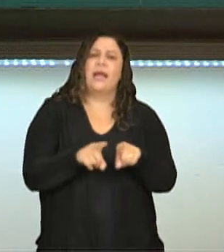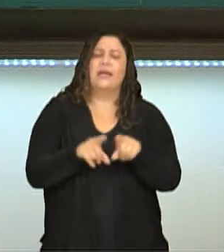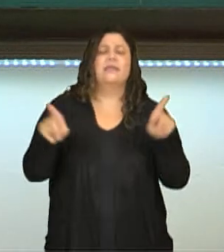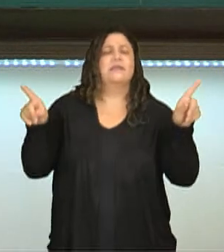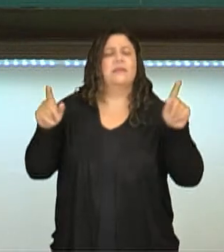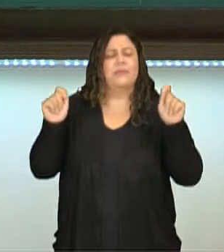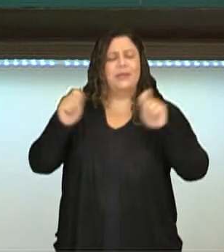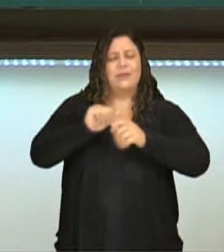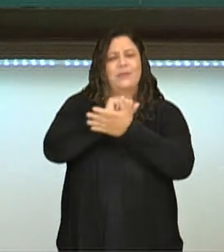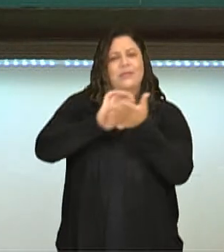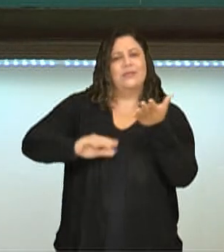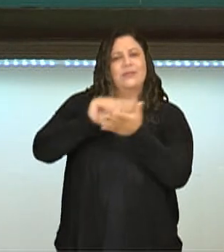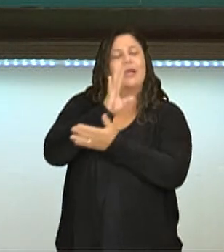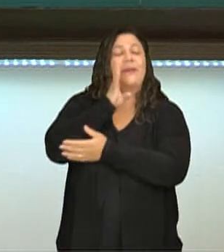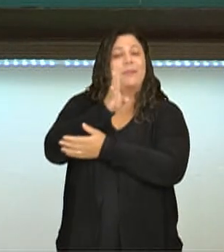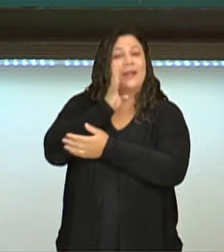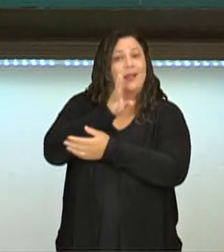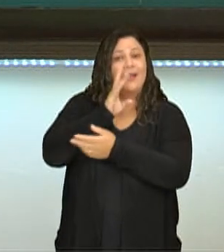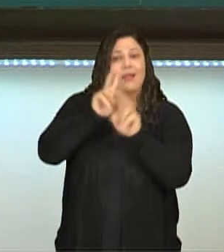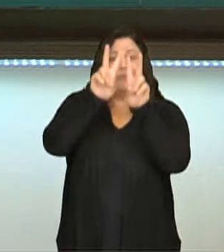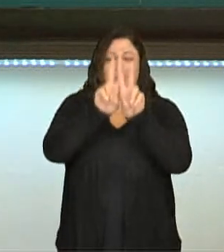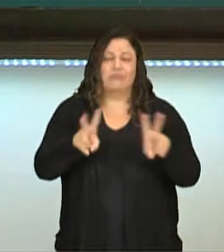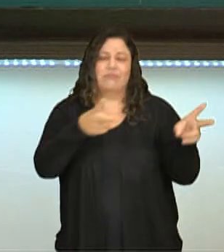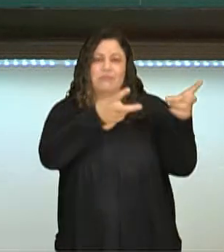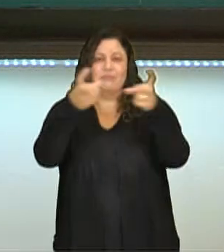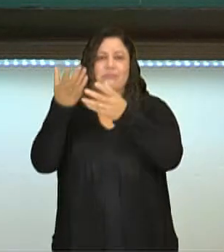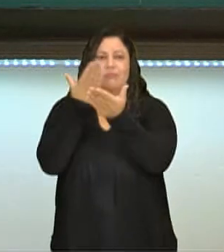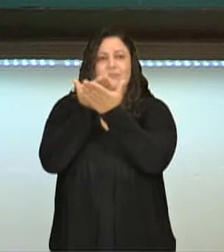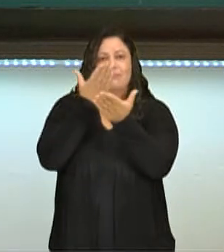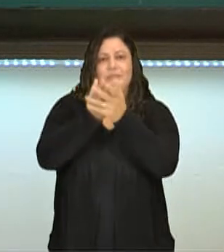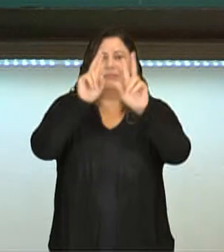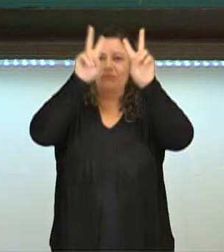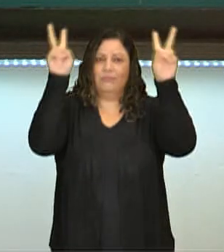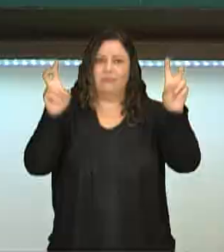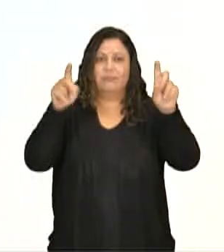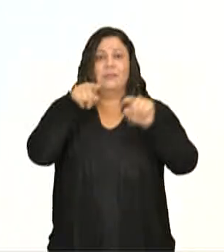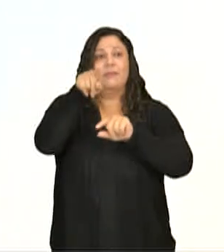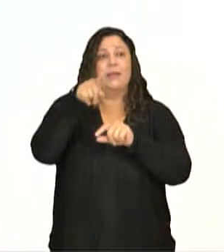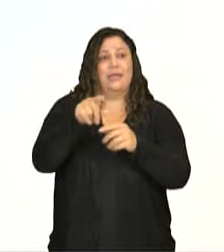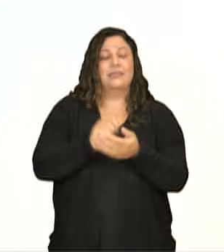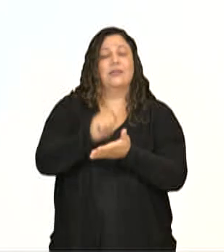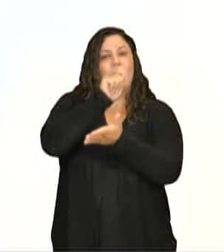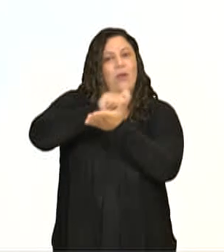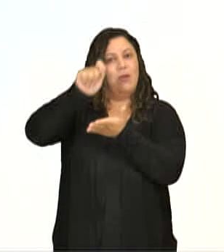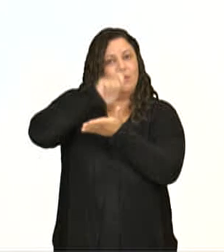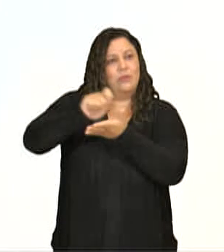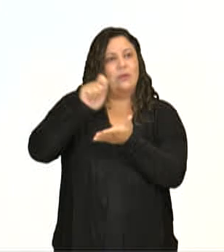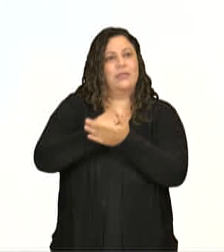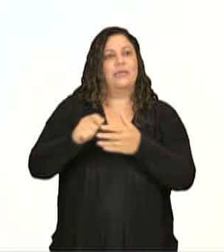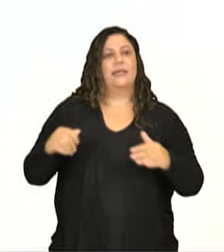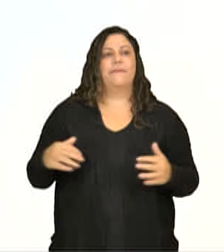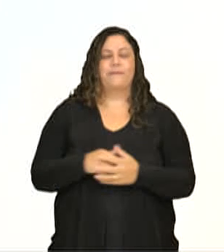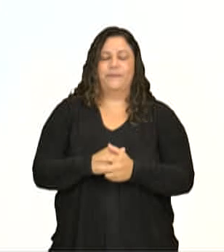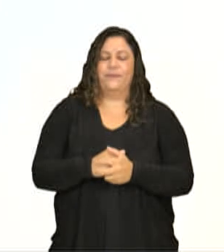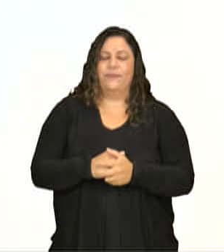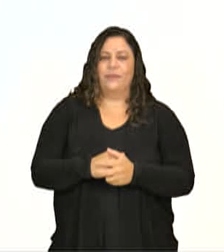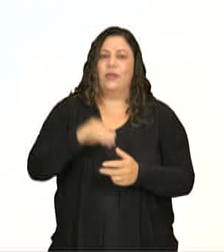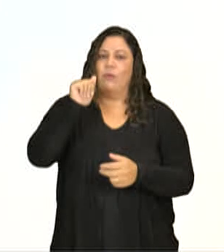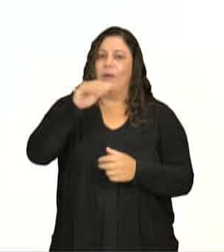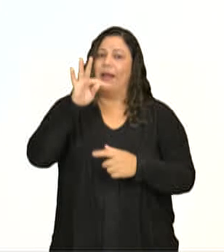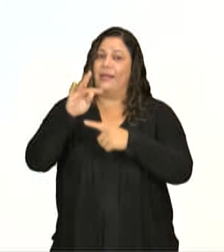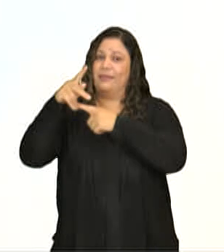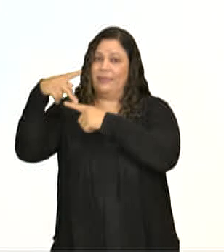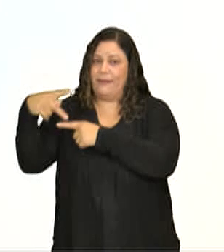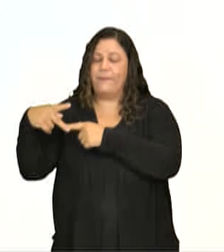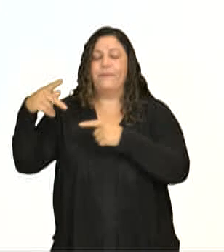bem bacana para você visualizar e você estudar esse assunto. Mas anota aí, pessoal, o transporte ativo ocorre